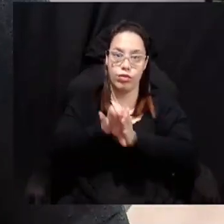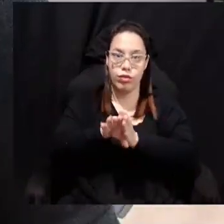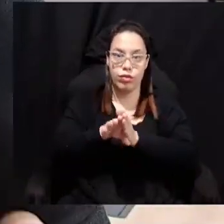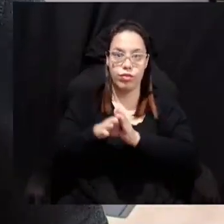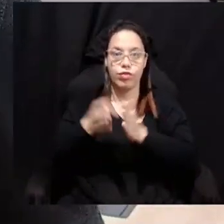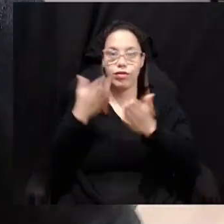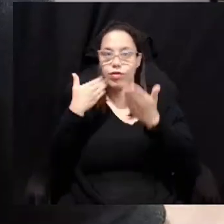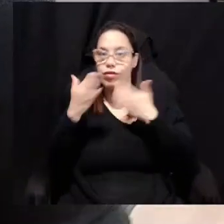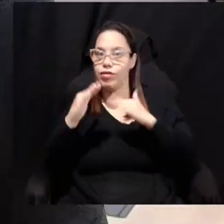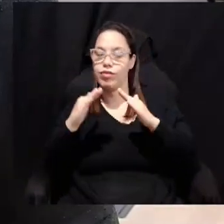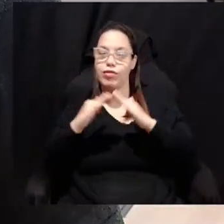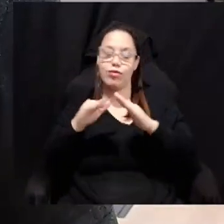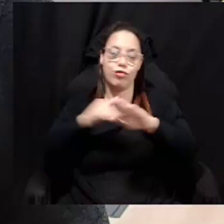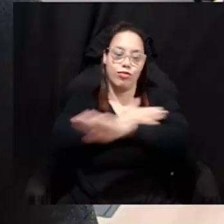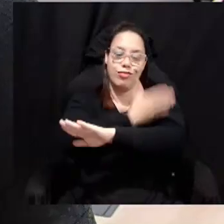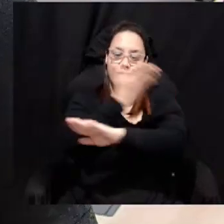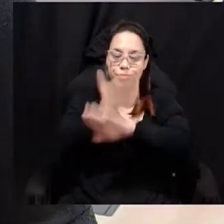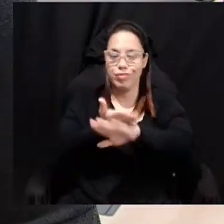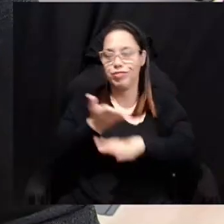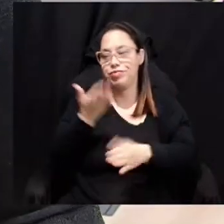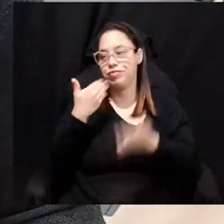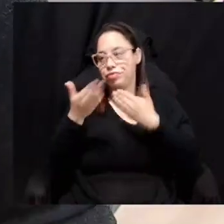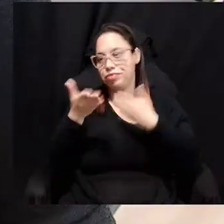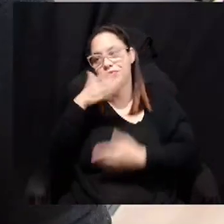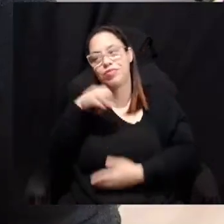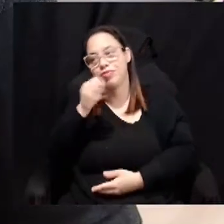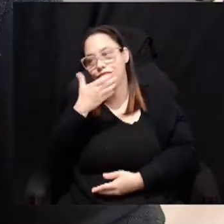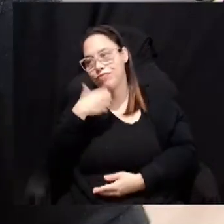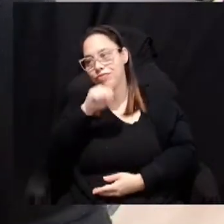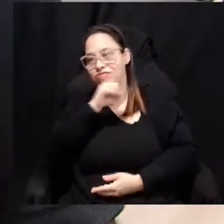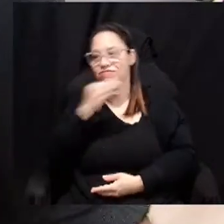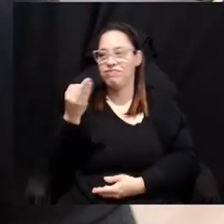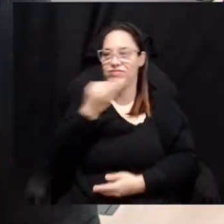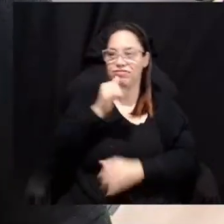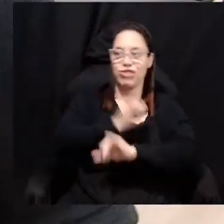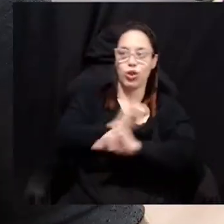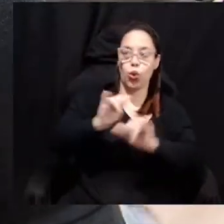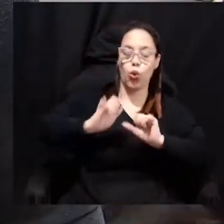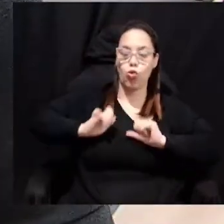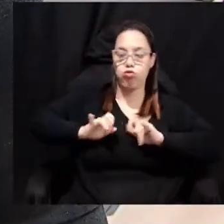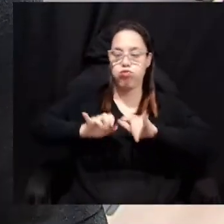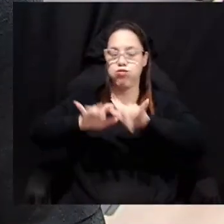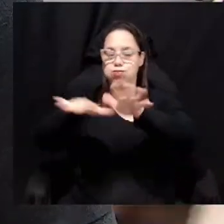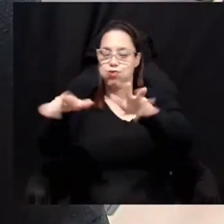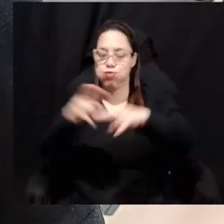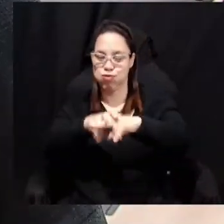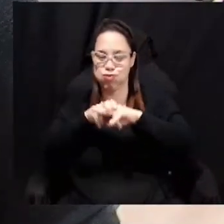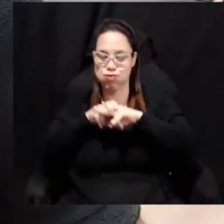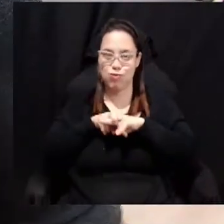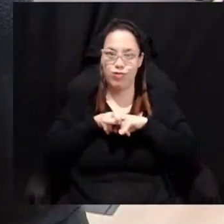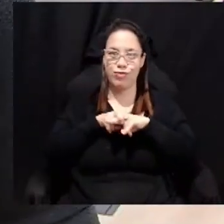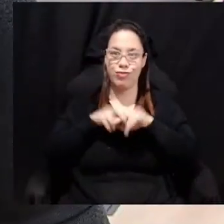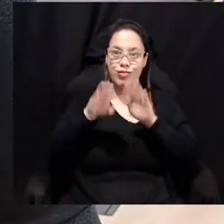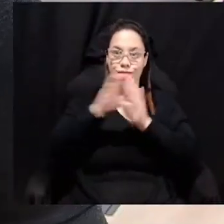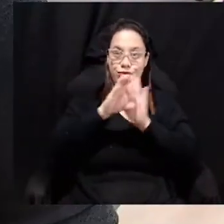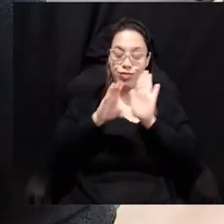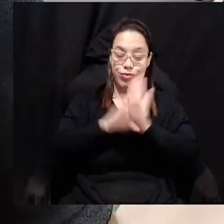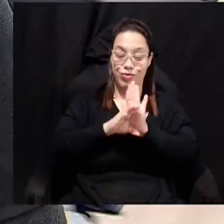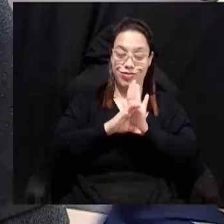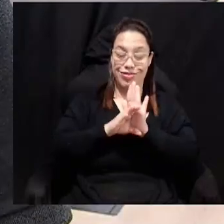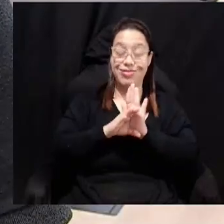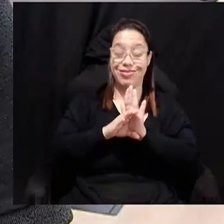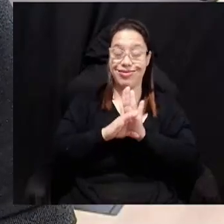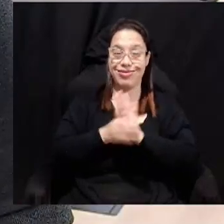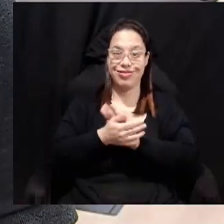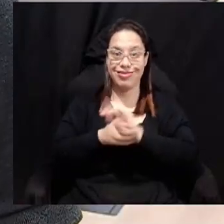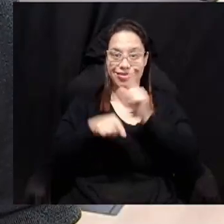dia para os pais, então eles são excelentes multiplicadores. Acho que por isso o programa adquire uma importância ainda maior.